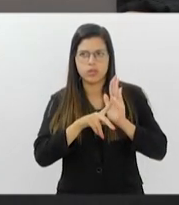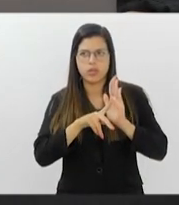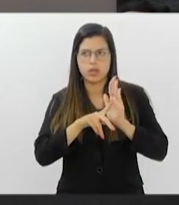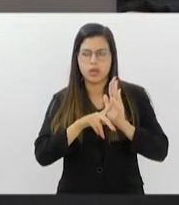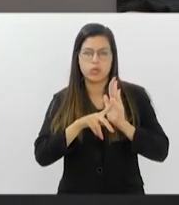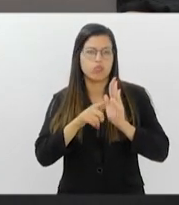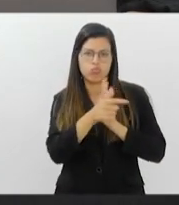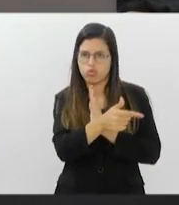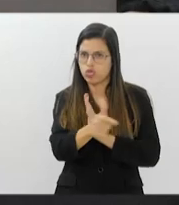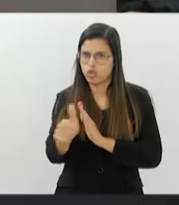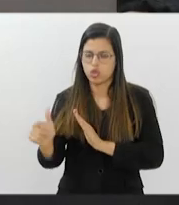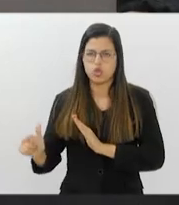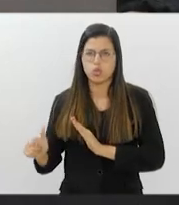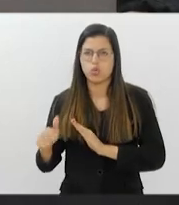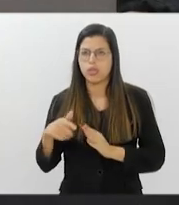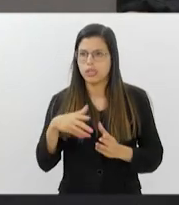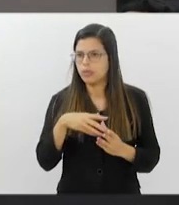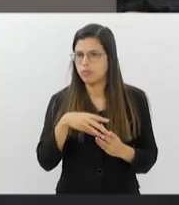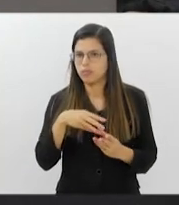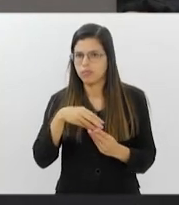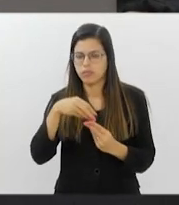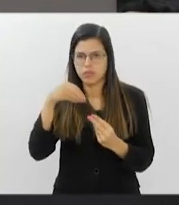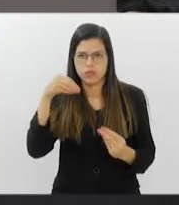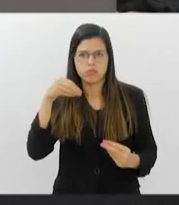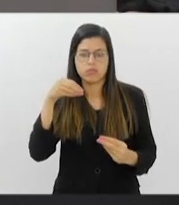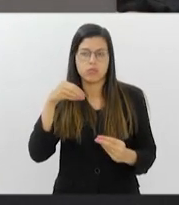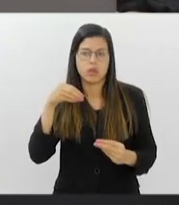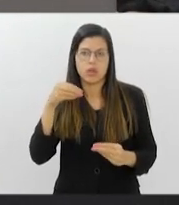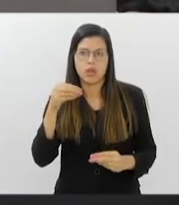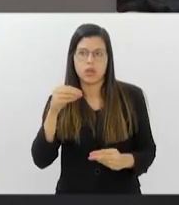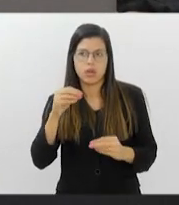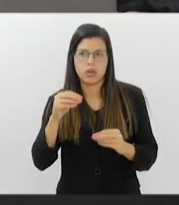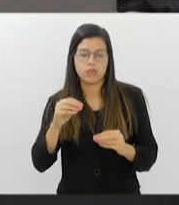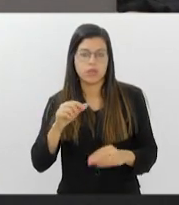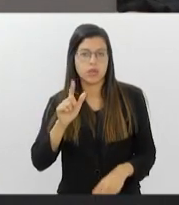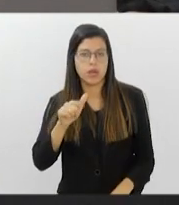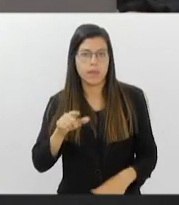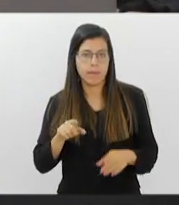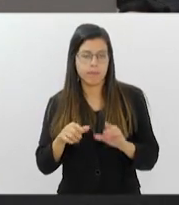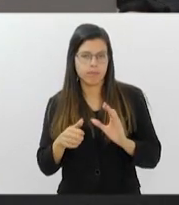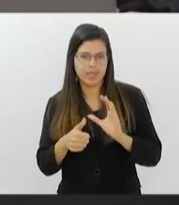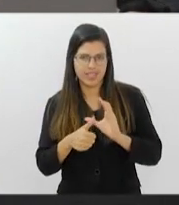entidades religiosas cristãs declarada patrimônio.